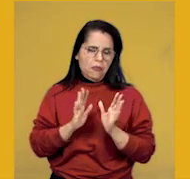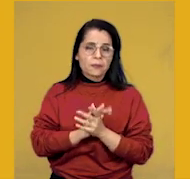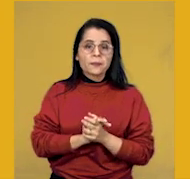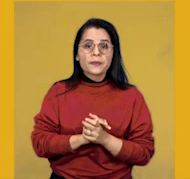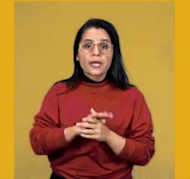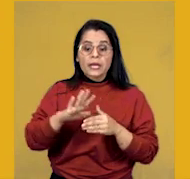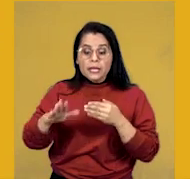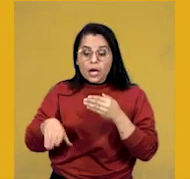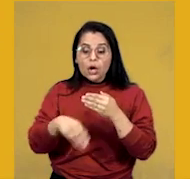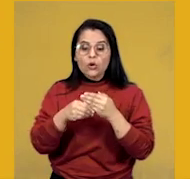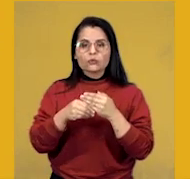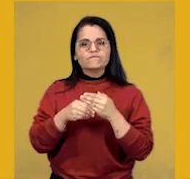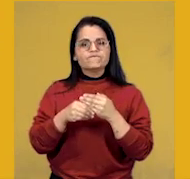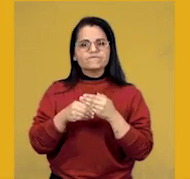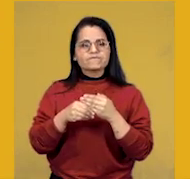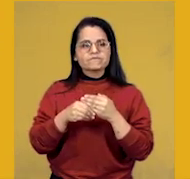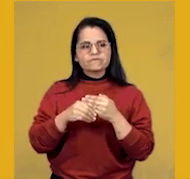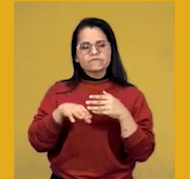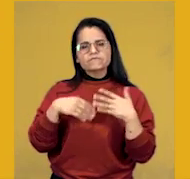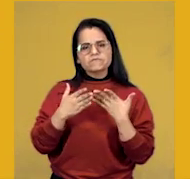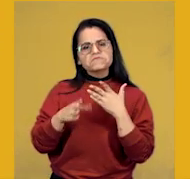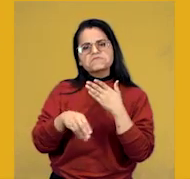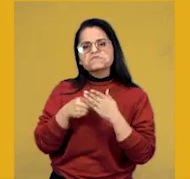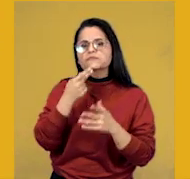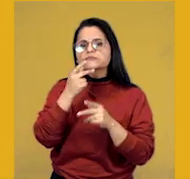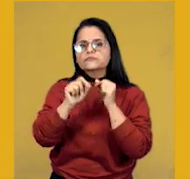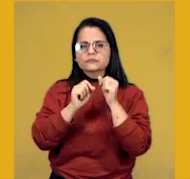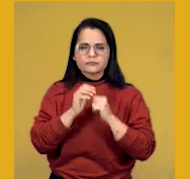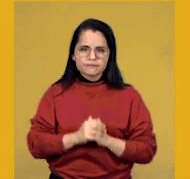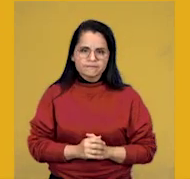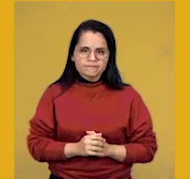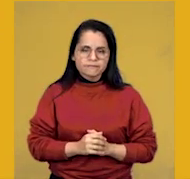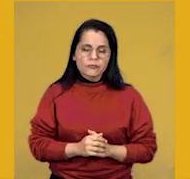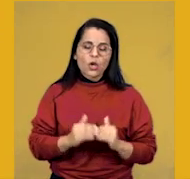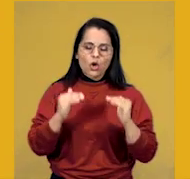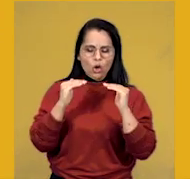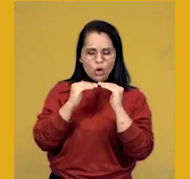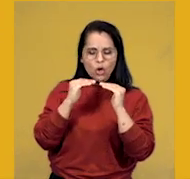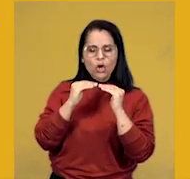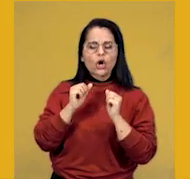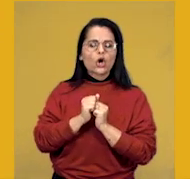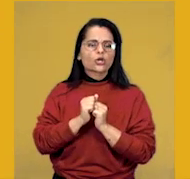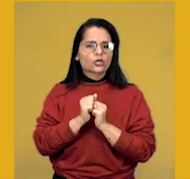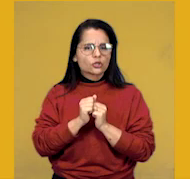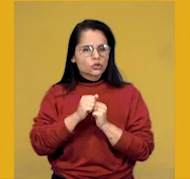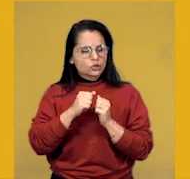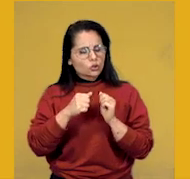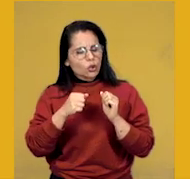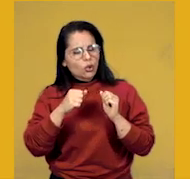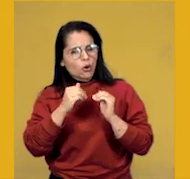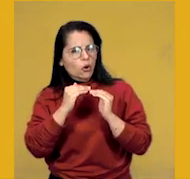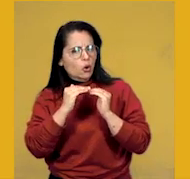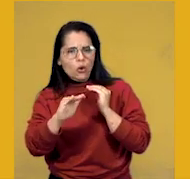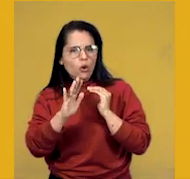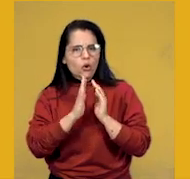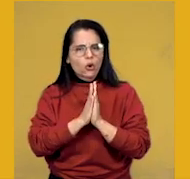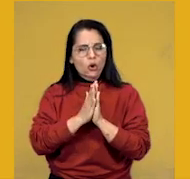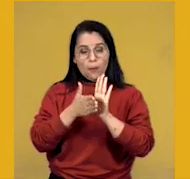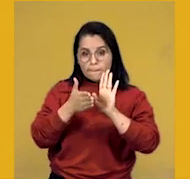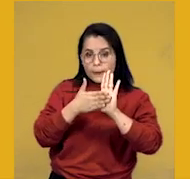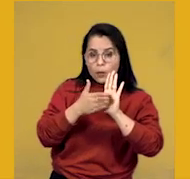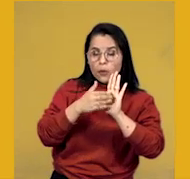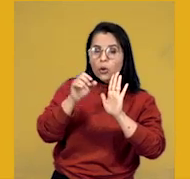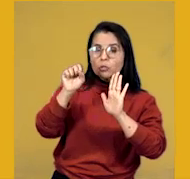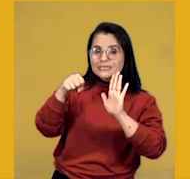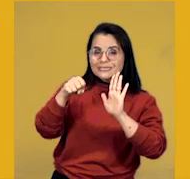a conclusão, você vai concluir dizendo, olha, concordo com isso, não concordo com aquilo, proponho que seja feito ou que não seja feito,